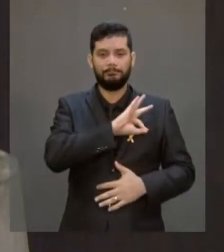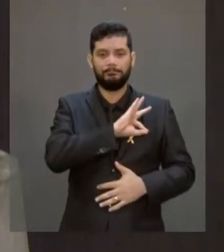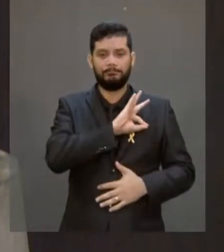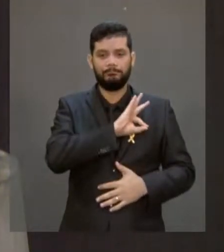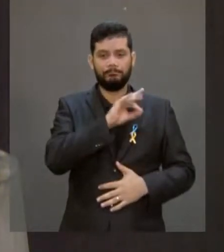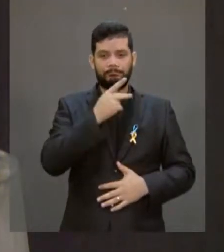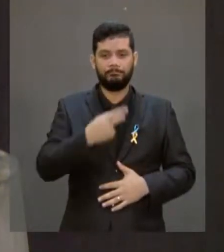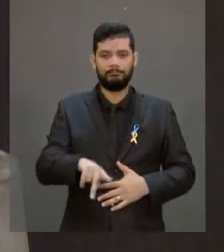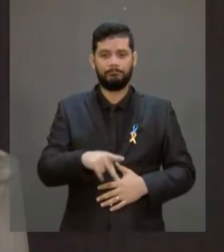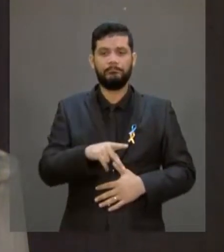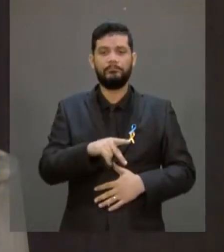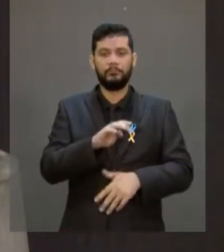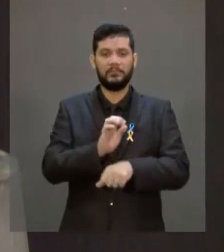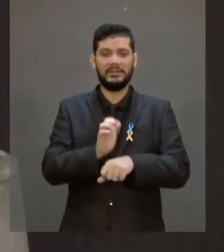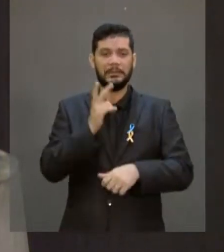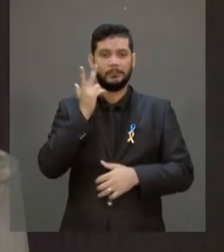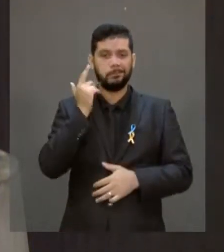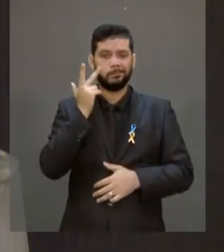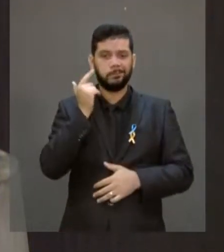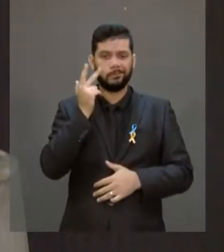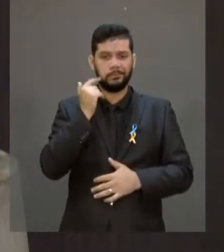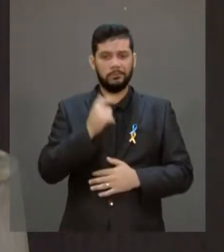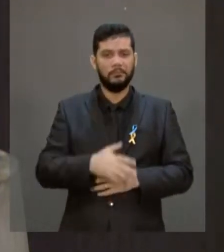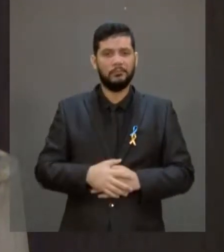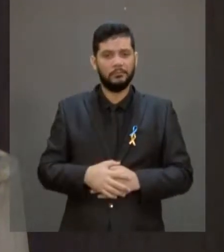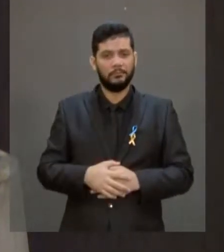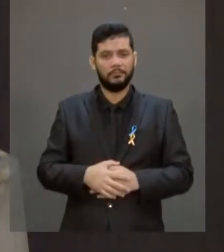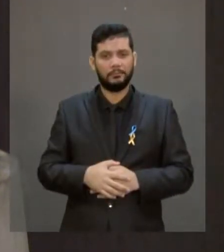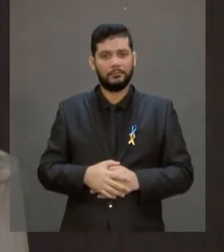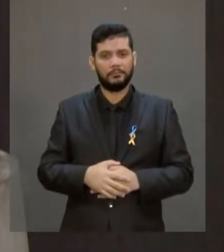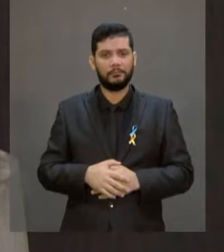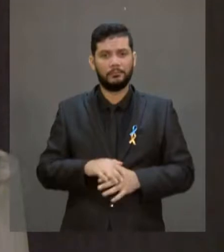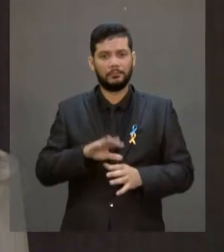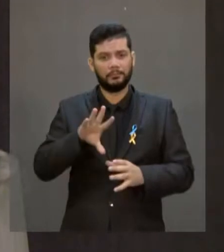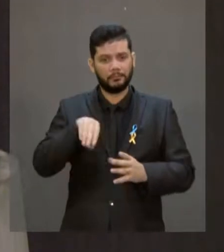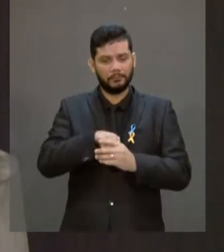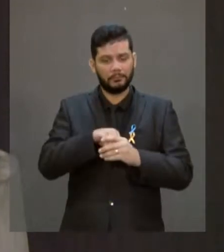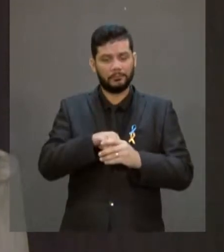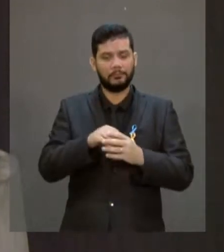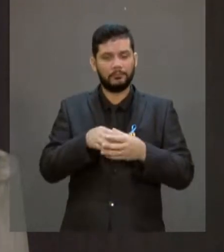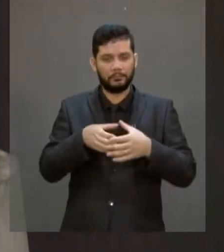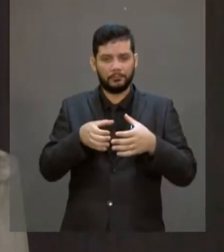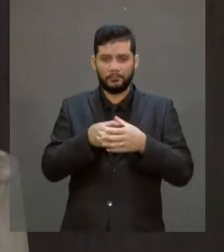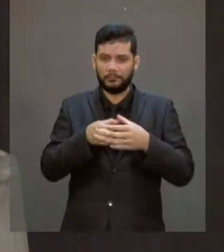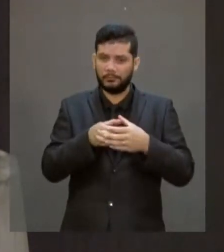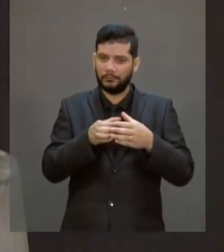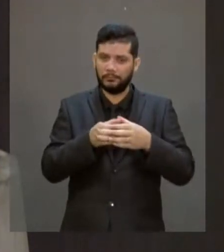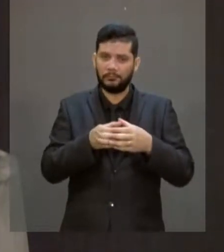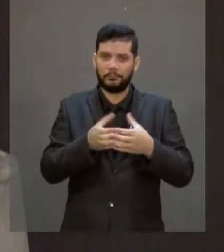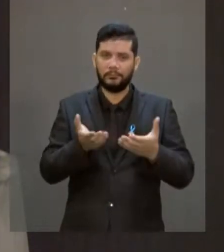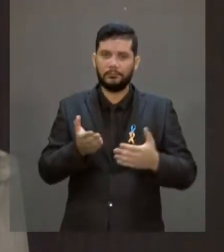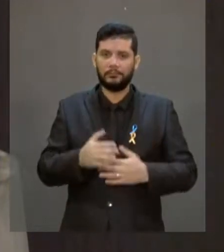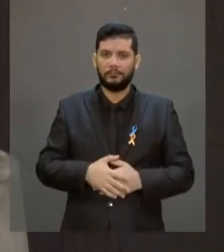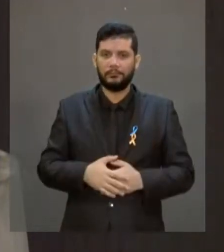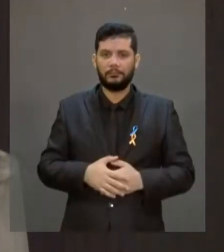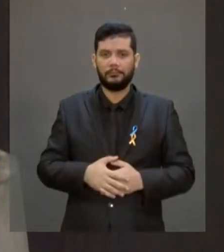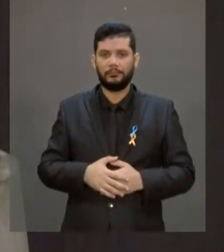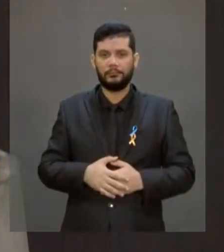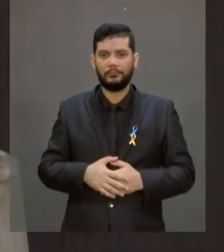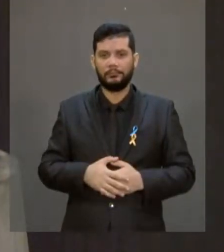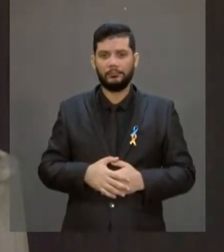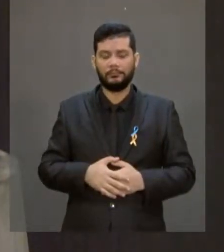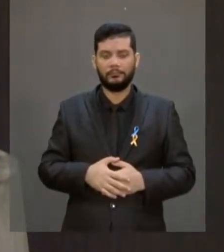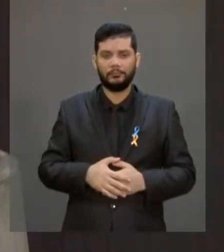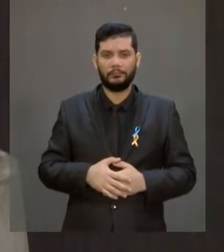Ceará, da Força Pública, componente integrante da nossa corporação